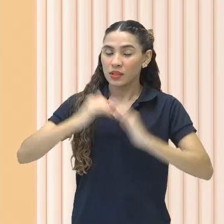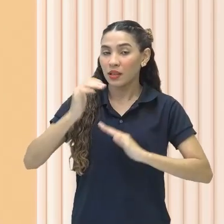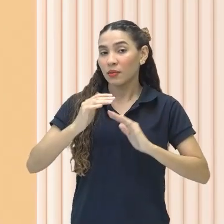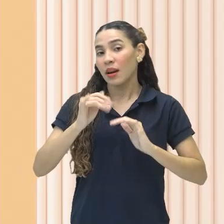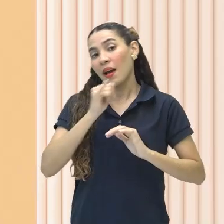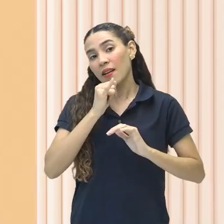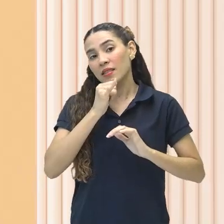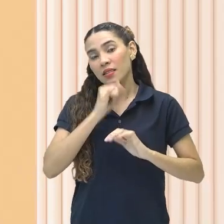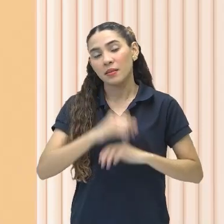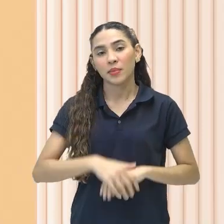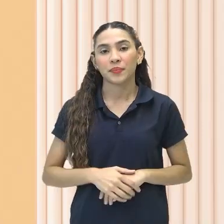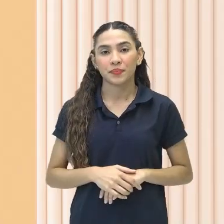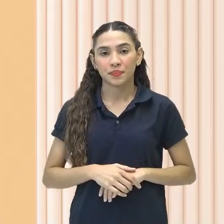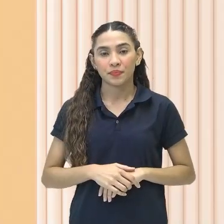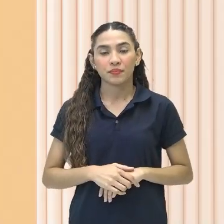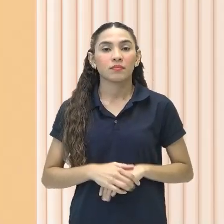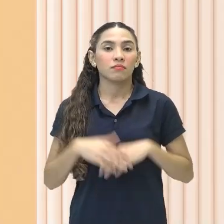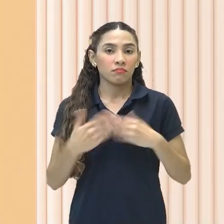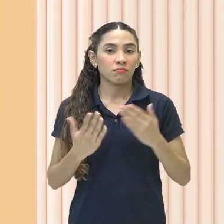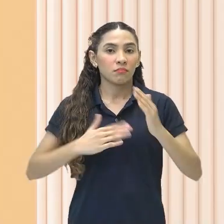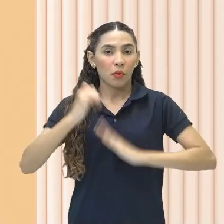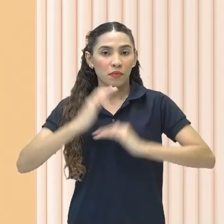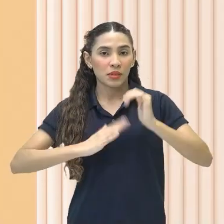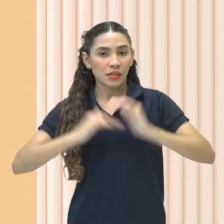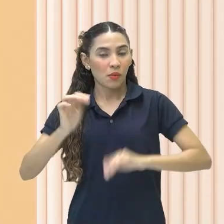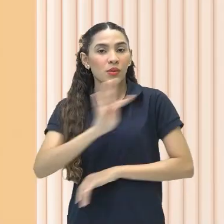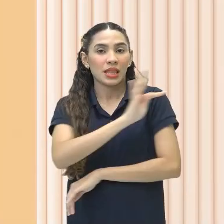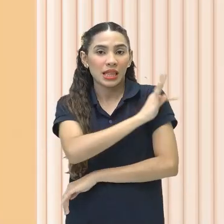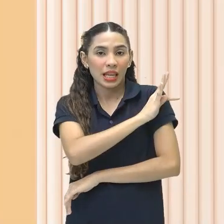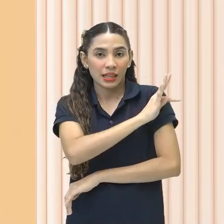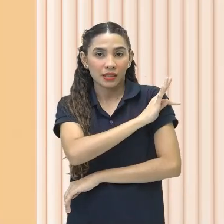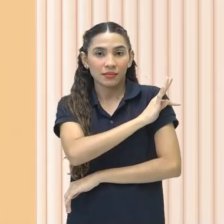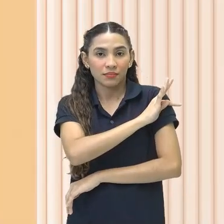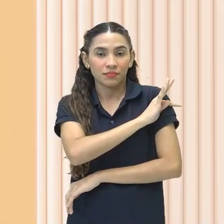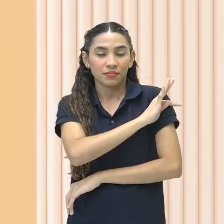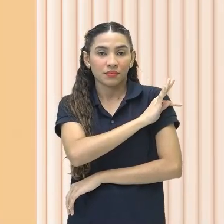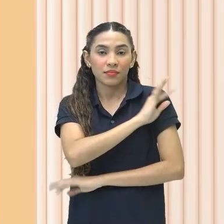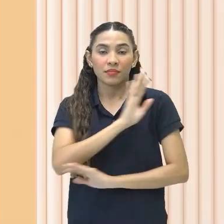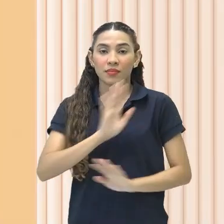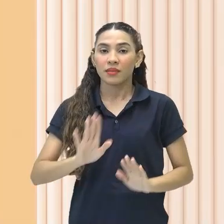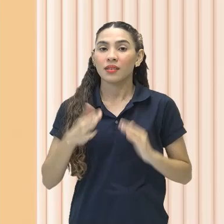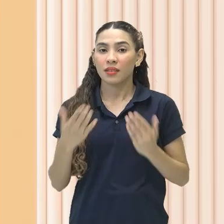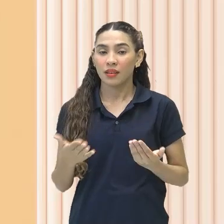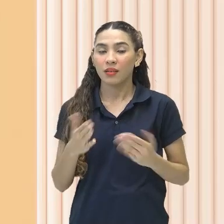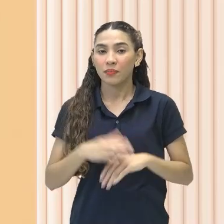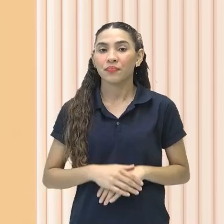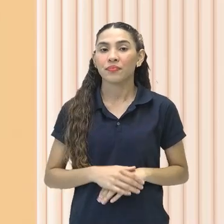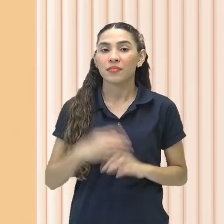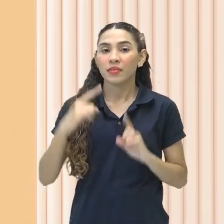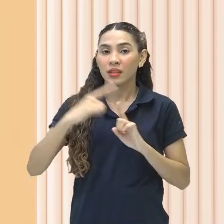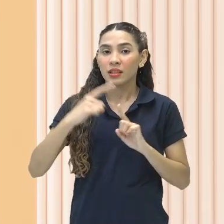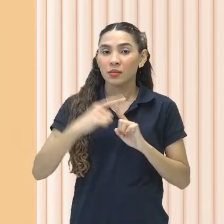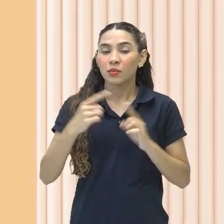E no caso aqui, uma profissão técnica. Então, esse tipo de